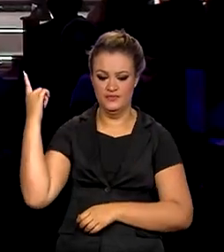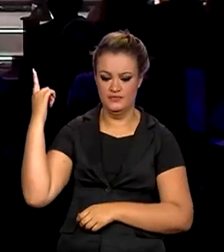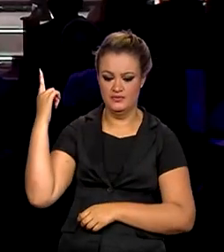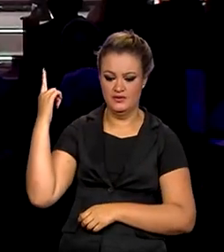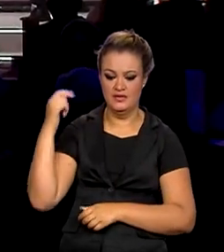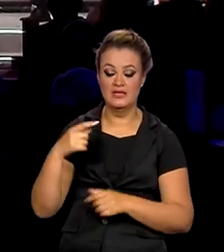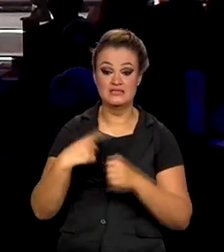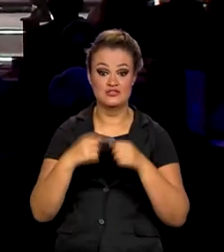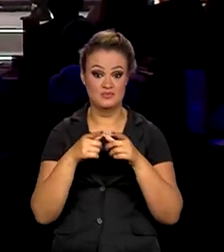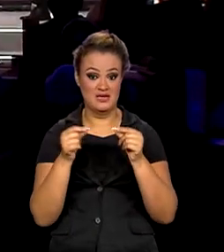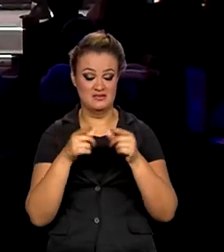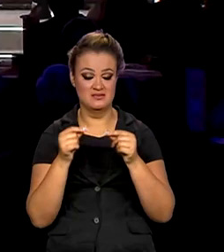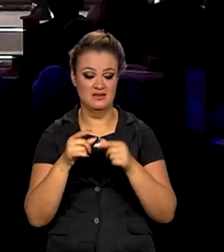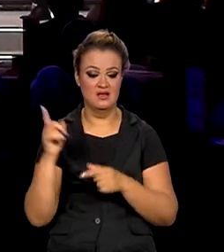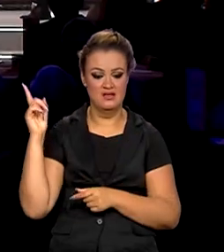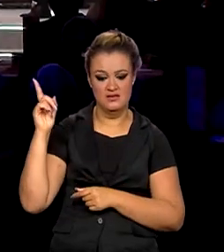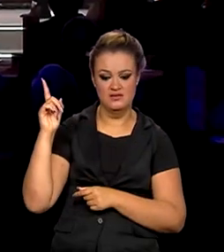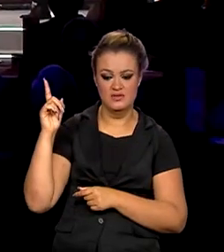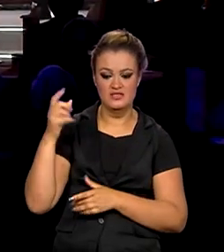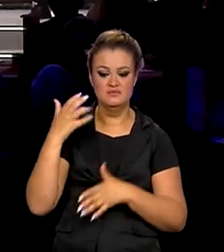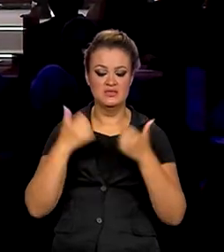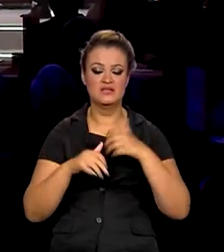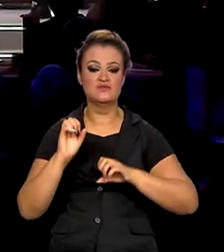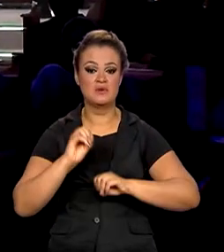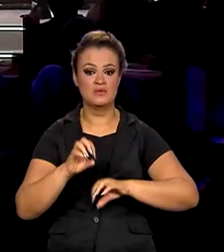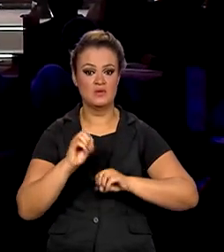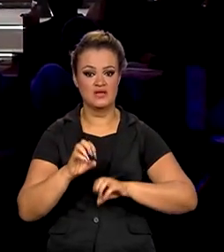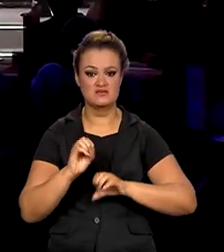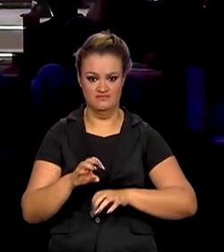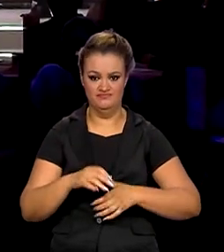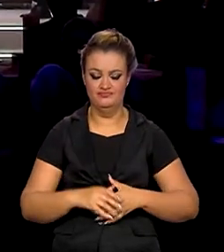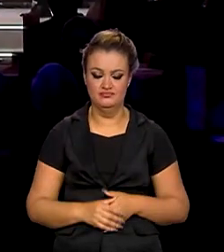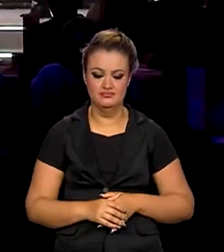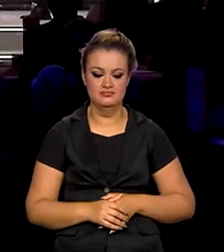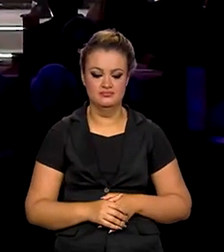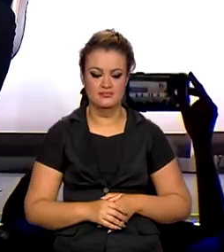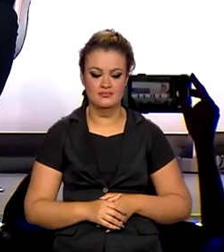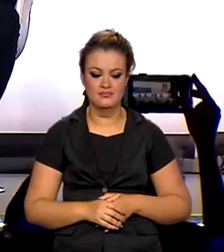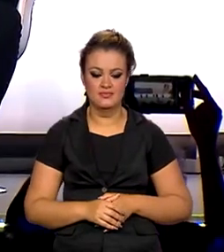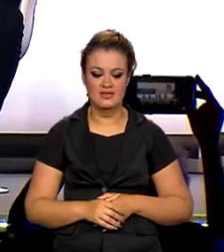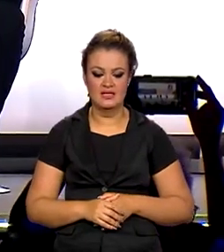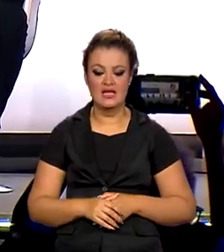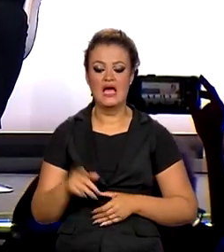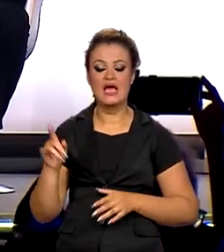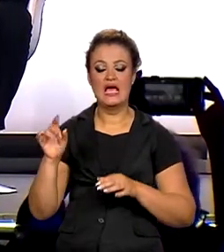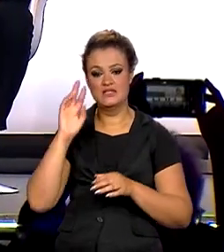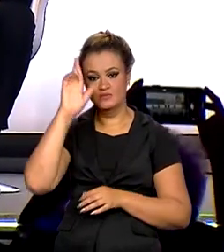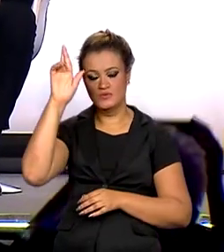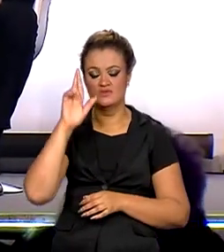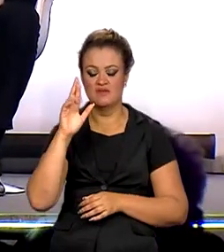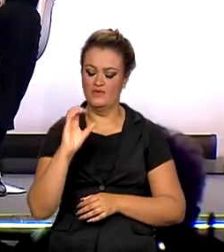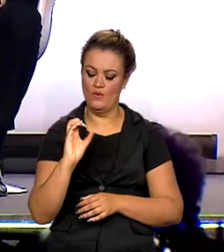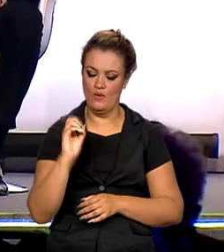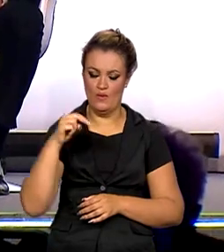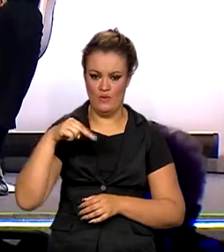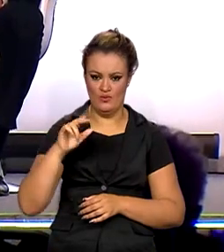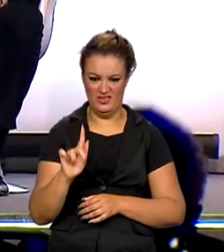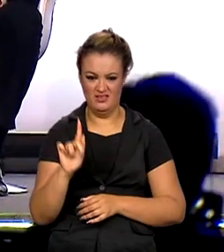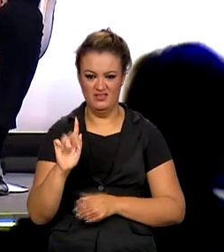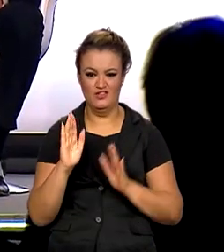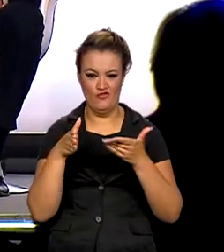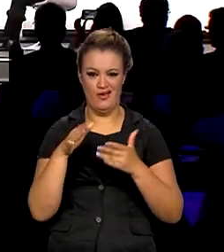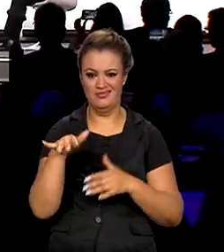Foi realizado em Brasília o Fórum de Debates Educação Já 2023, organizado pela ONG Todos